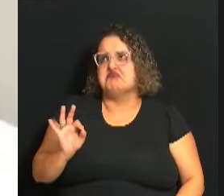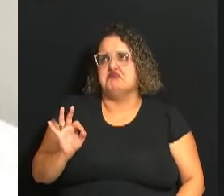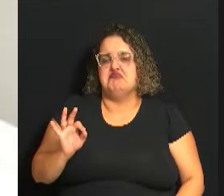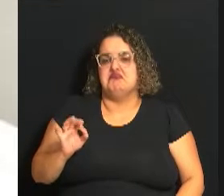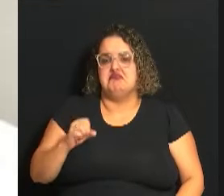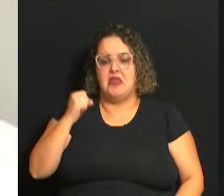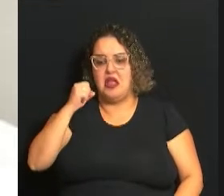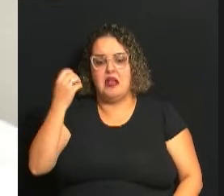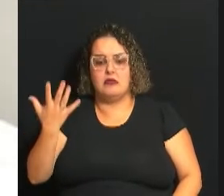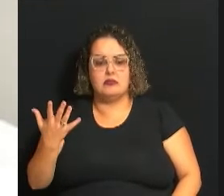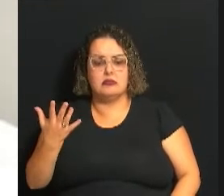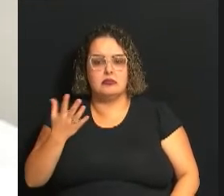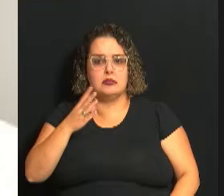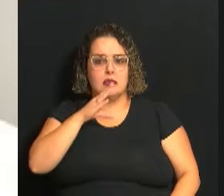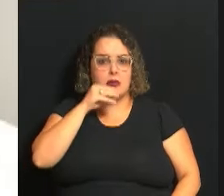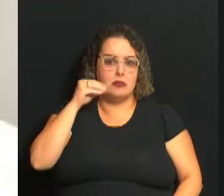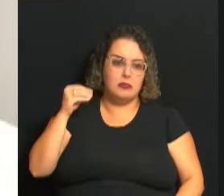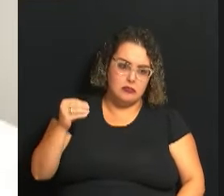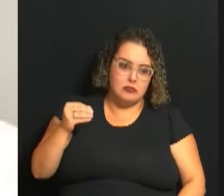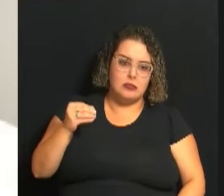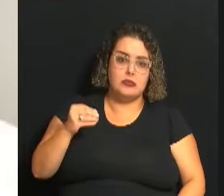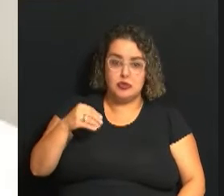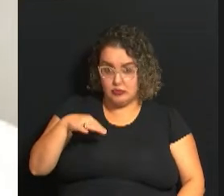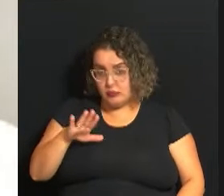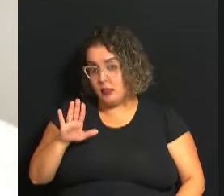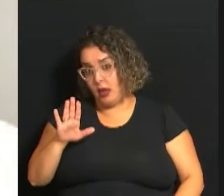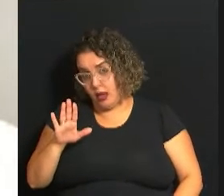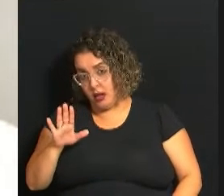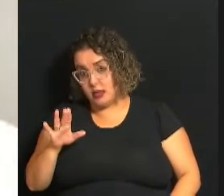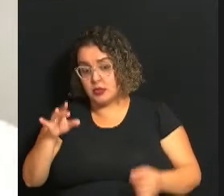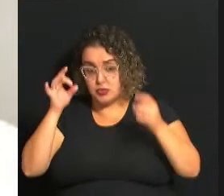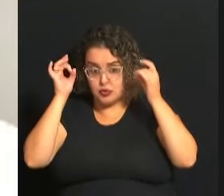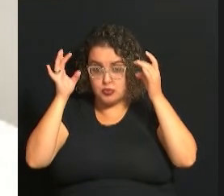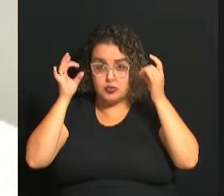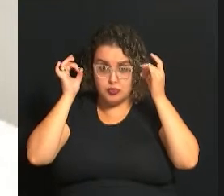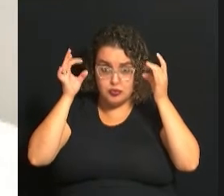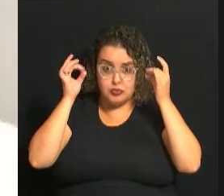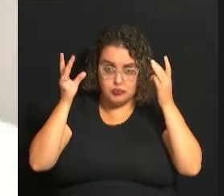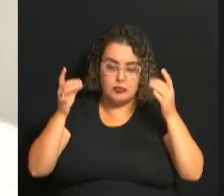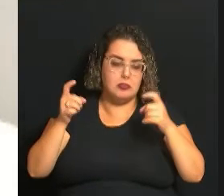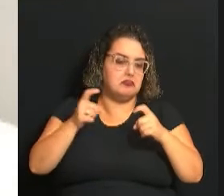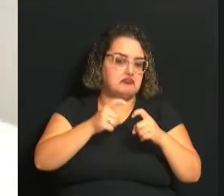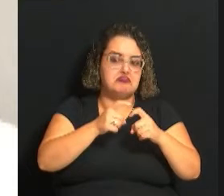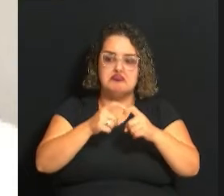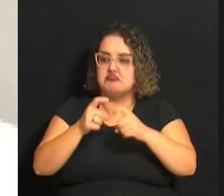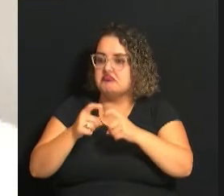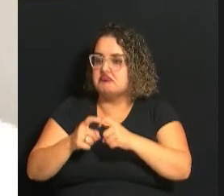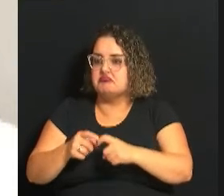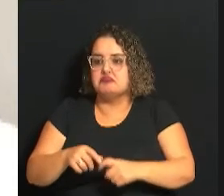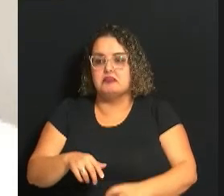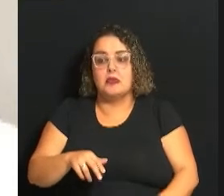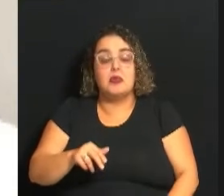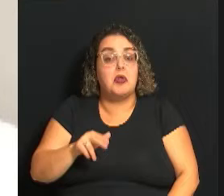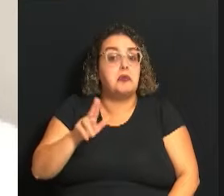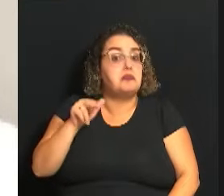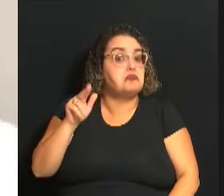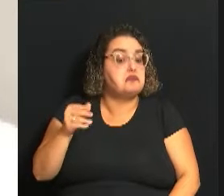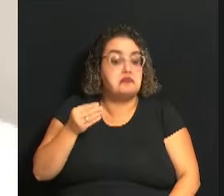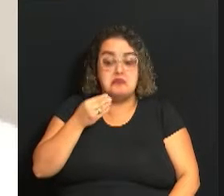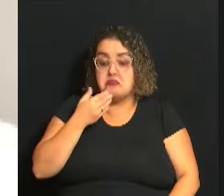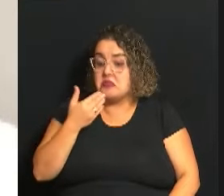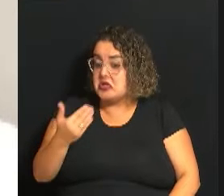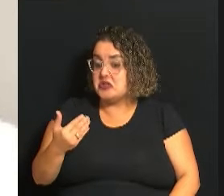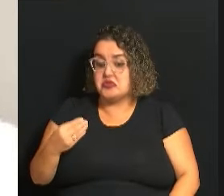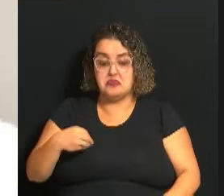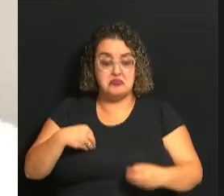da adolescência eu tive um pouco mais. Eu ia em médicos, nunca me pediram nenhum exame. Eu ia para o